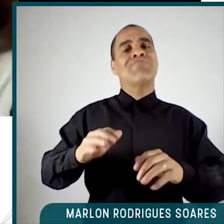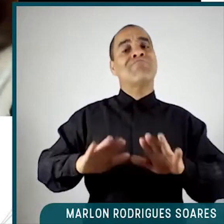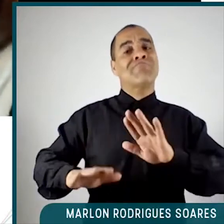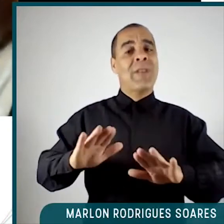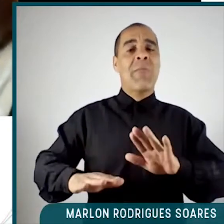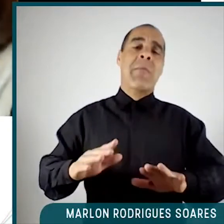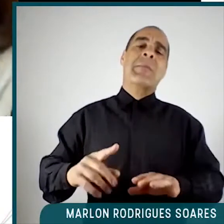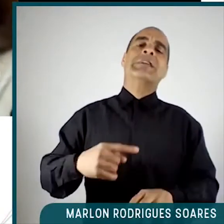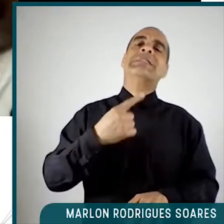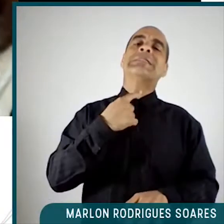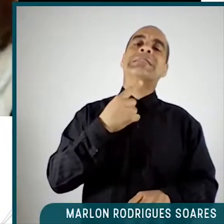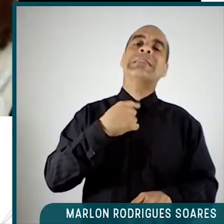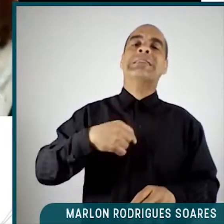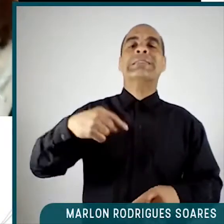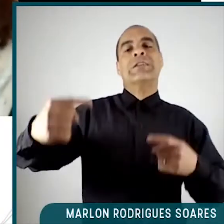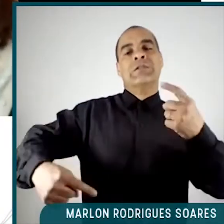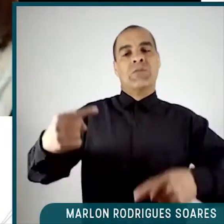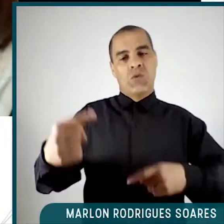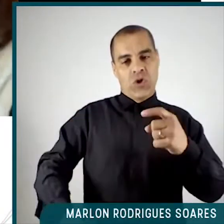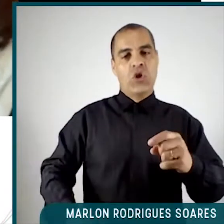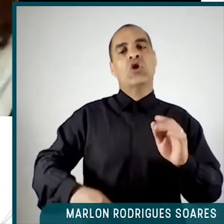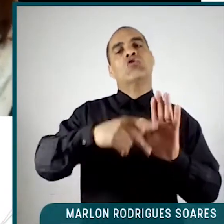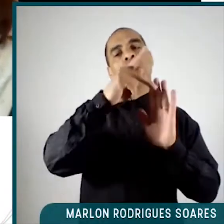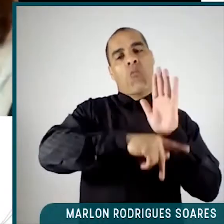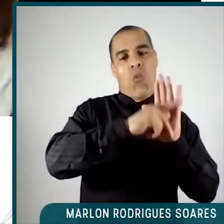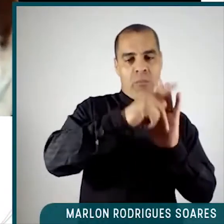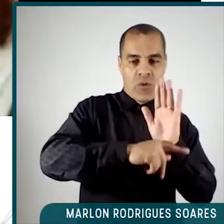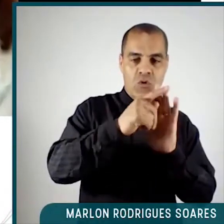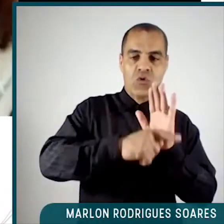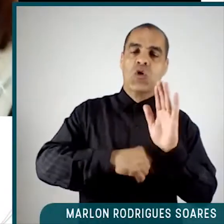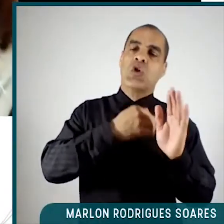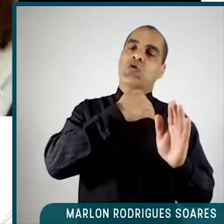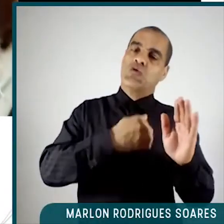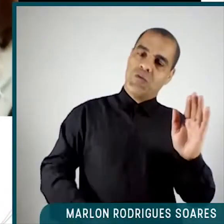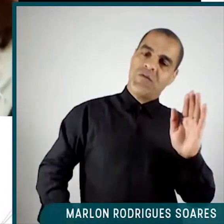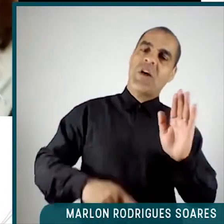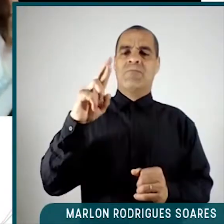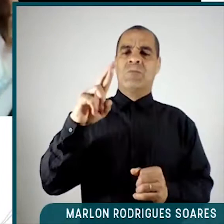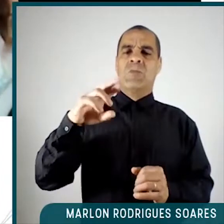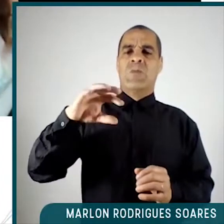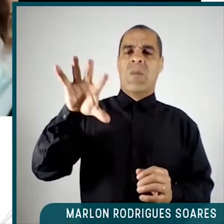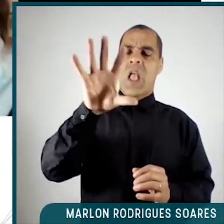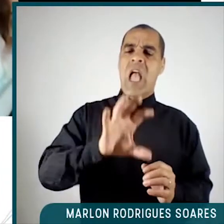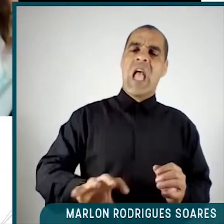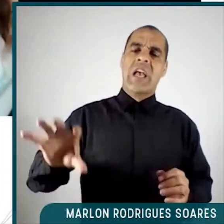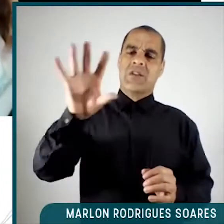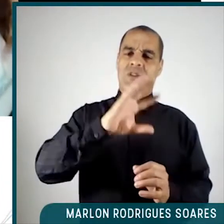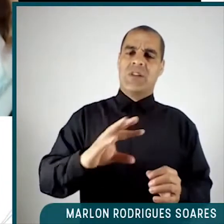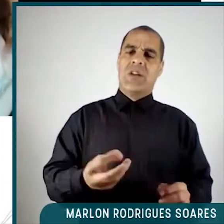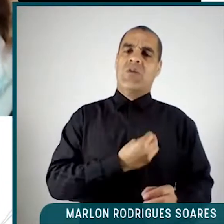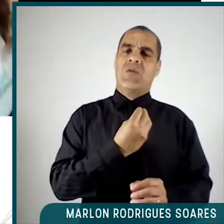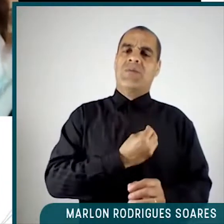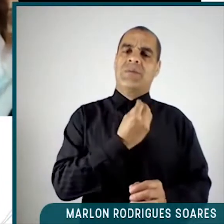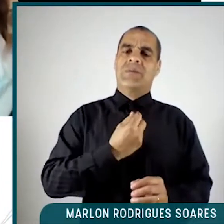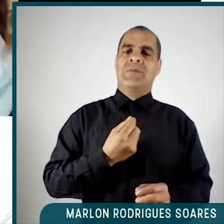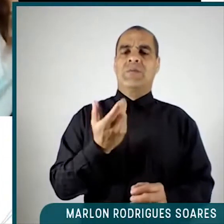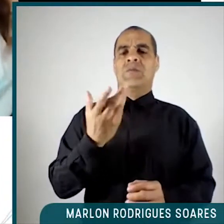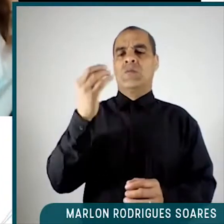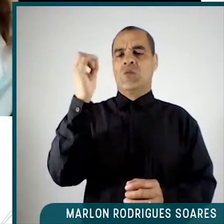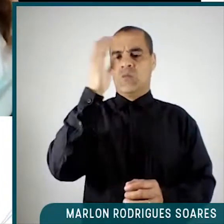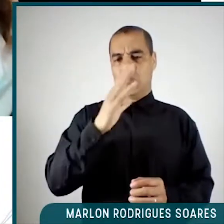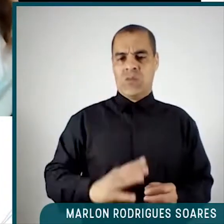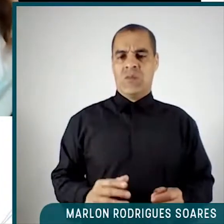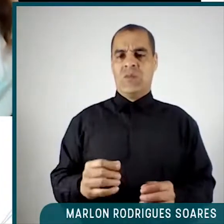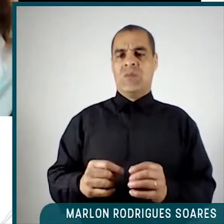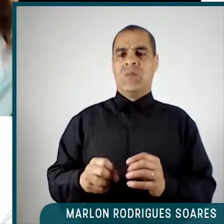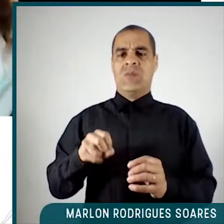a um governo, a um projeto de governo, a um projeto de projeção internacional. Se o Brasil não tiver a humildade de